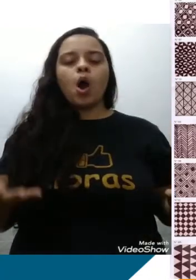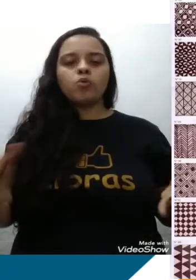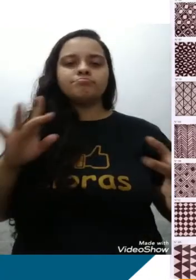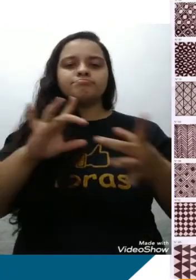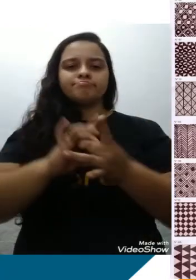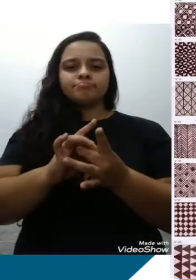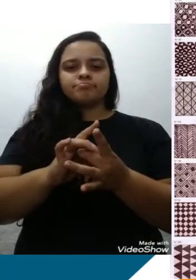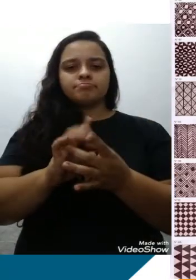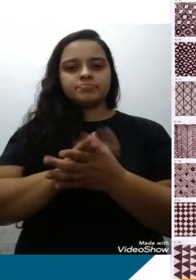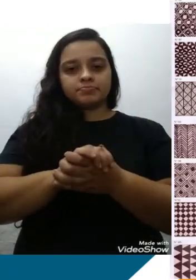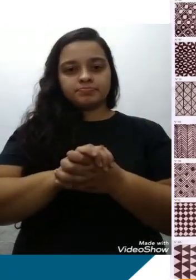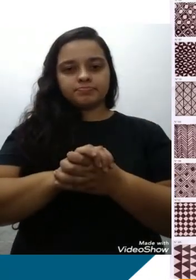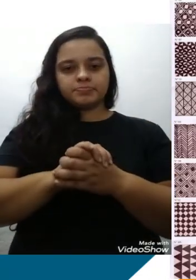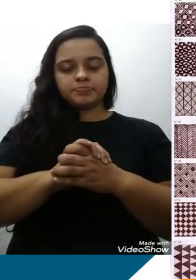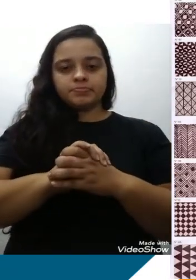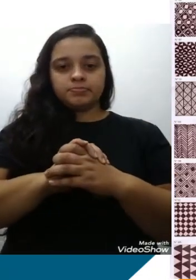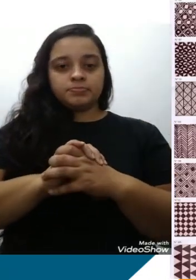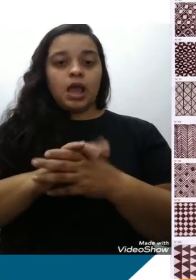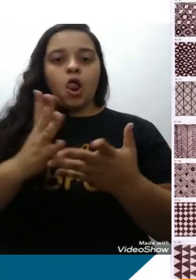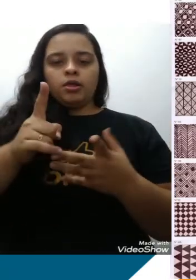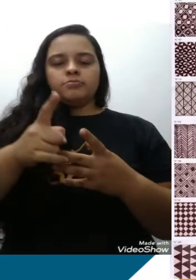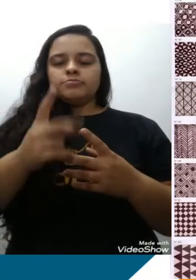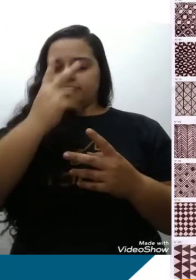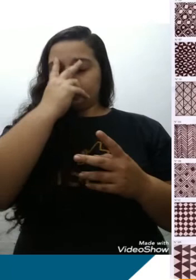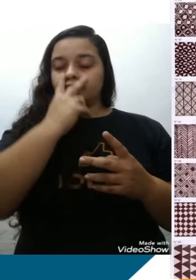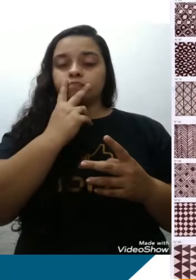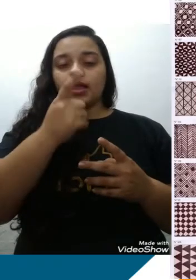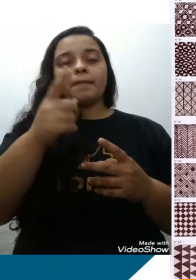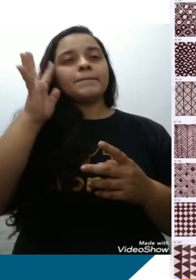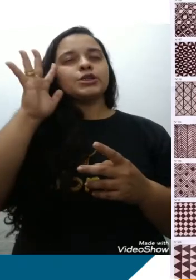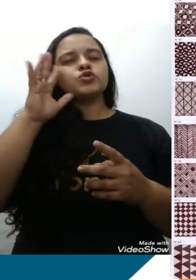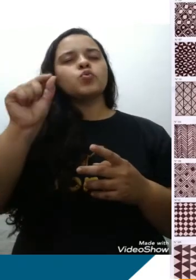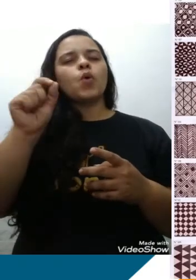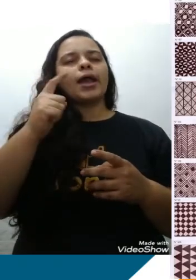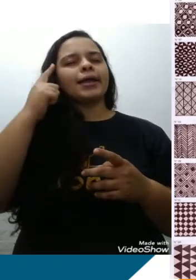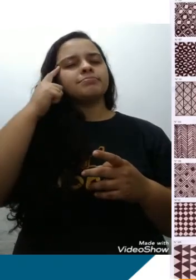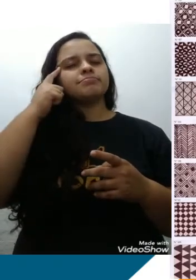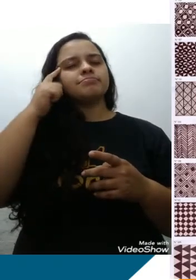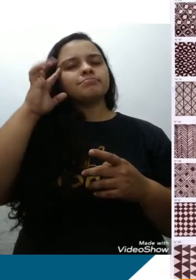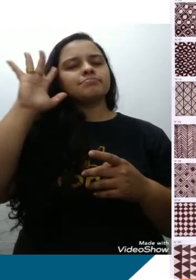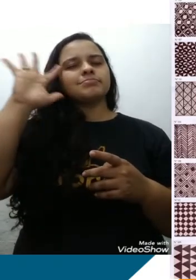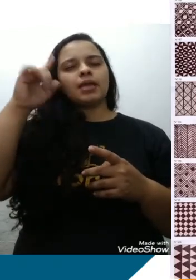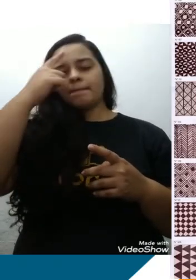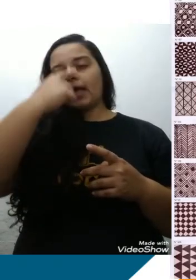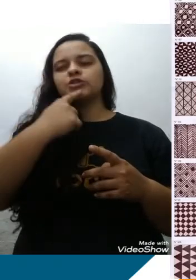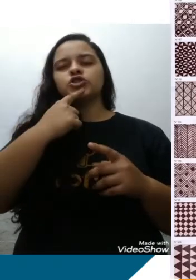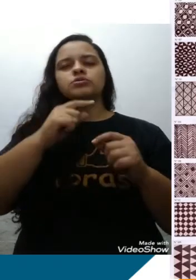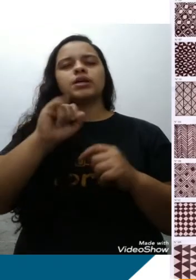podem pensar em silêncio para ninguém ouvir, mas fechem os olhos e imaginem o que vocês veem como índio.